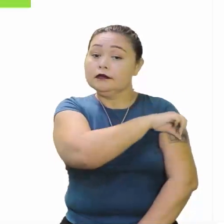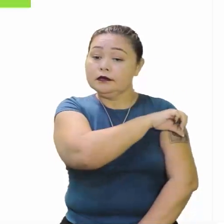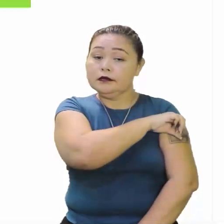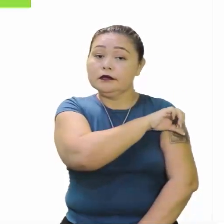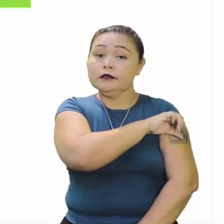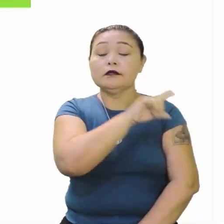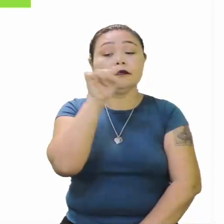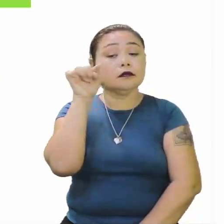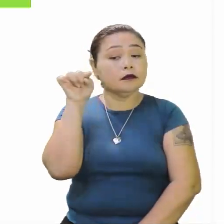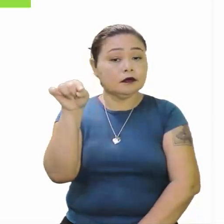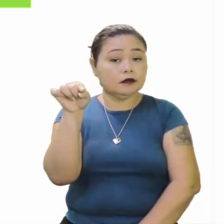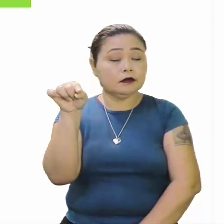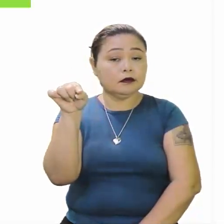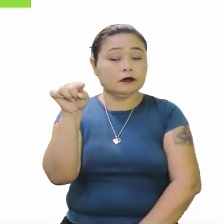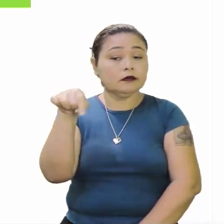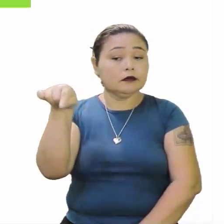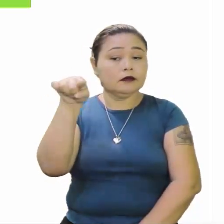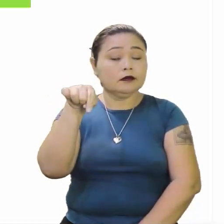certeza vocês